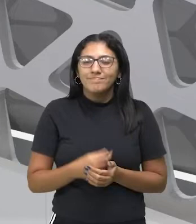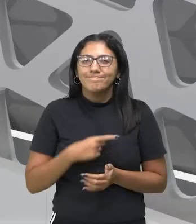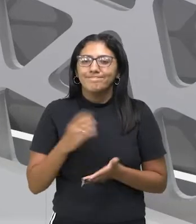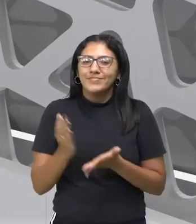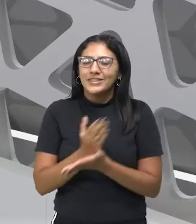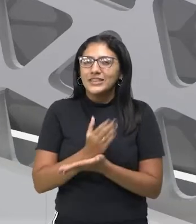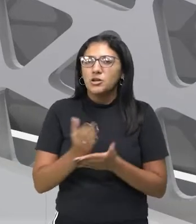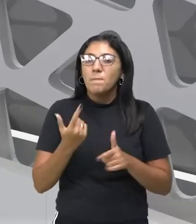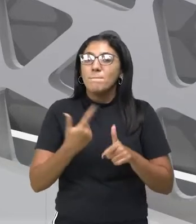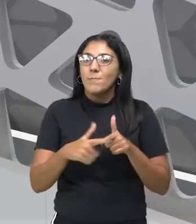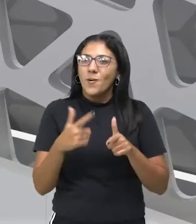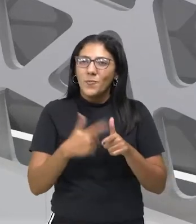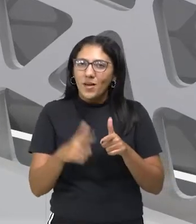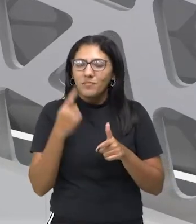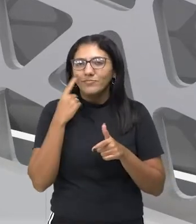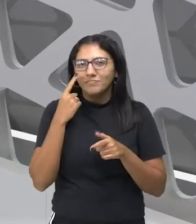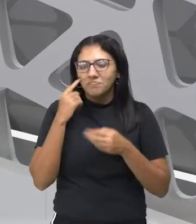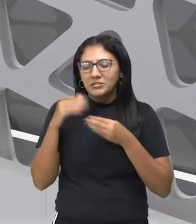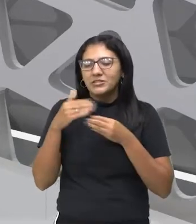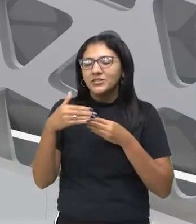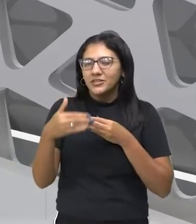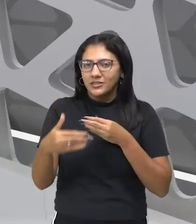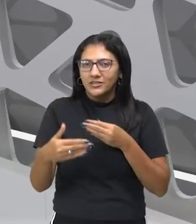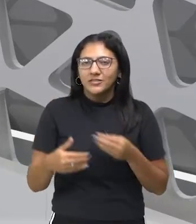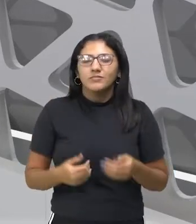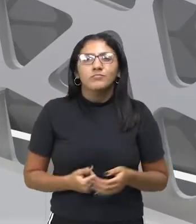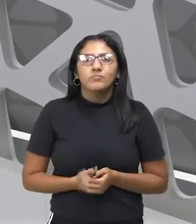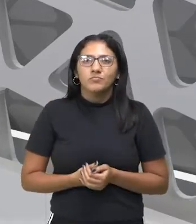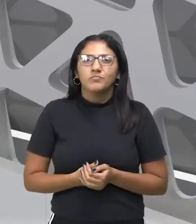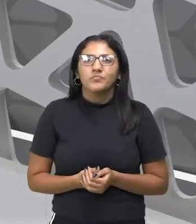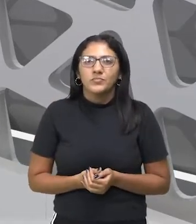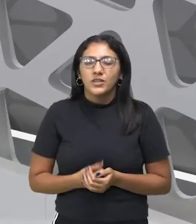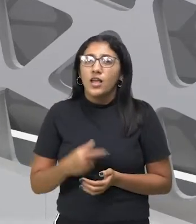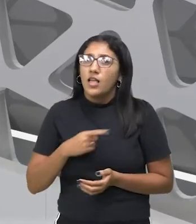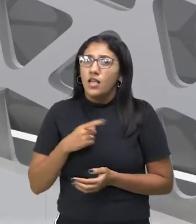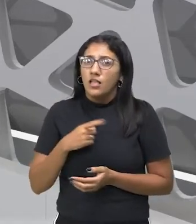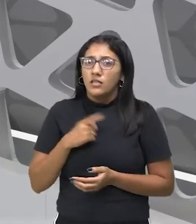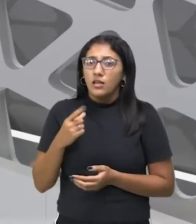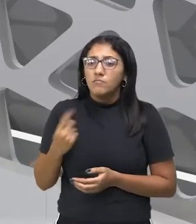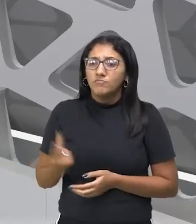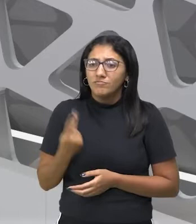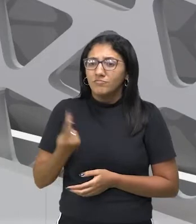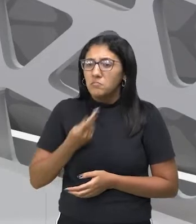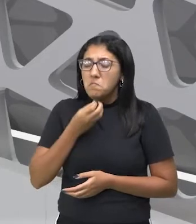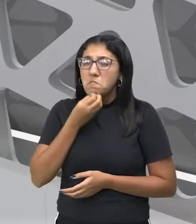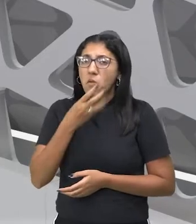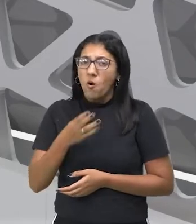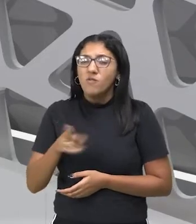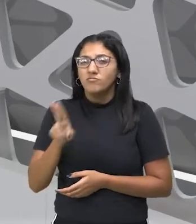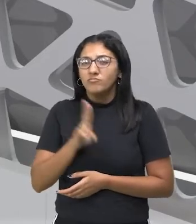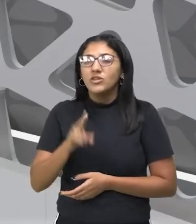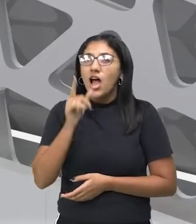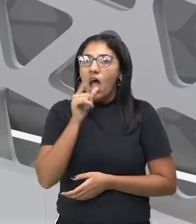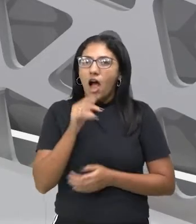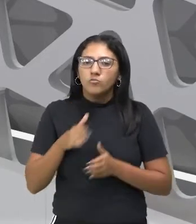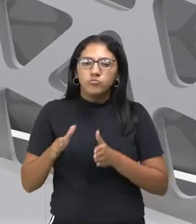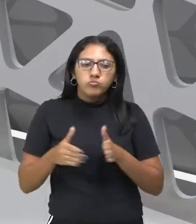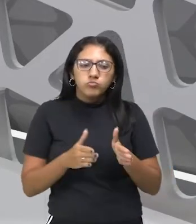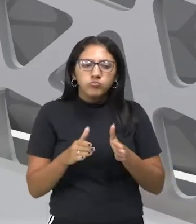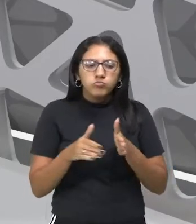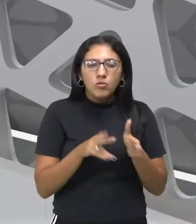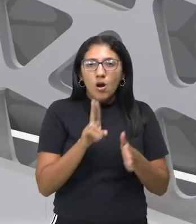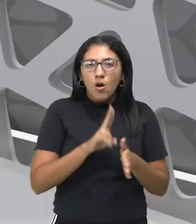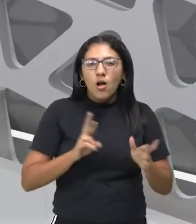problemas que a gente vai analisar ao longo da nossa aula. Então, é vantajoso fazer o uso da água para gerar